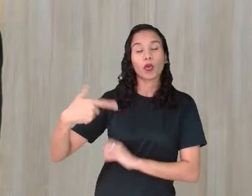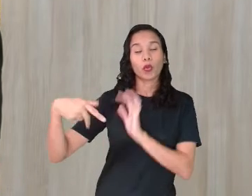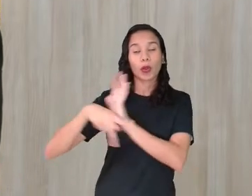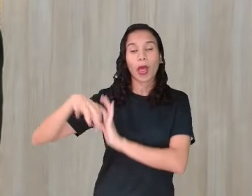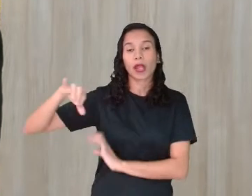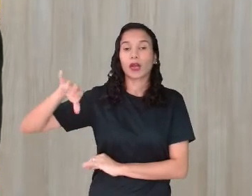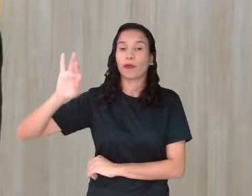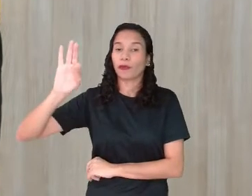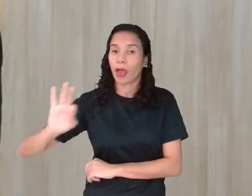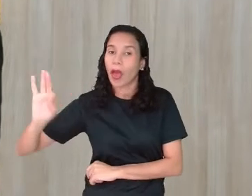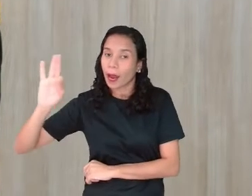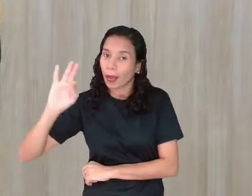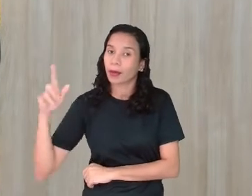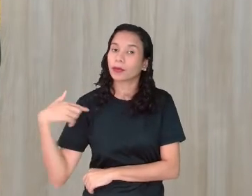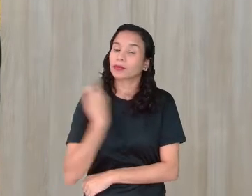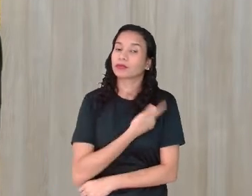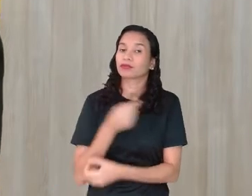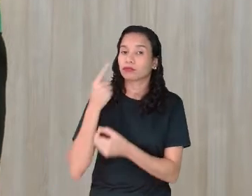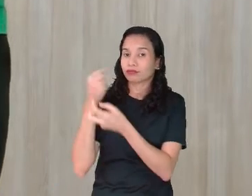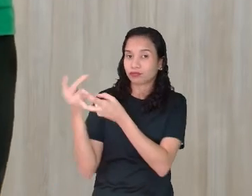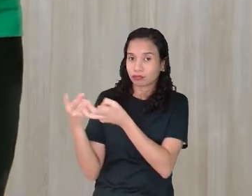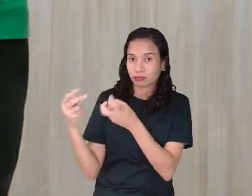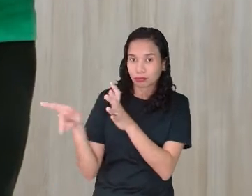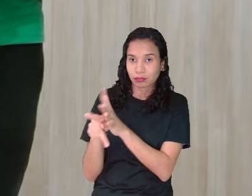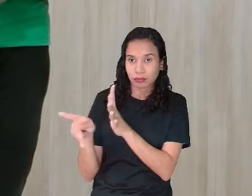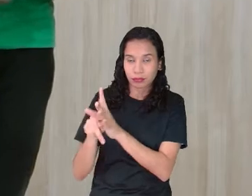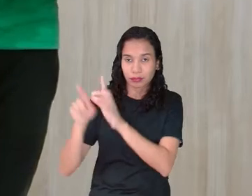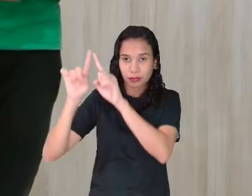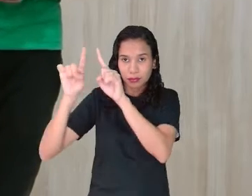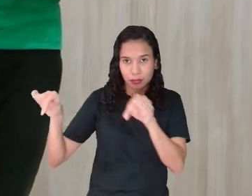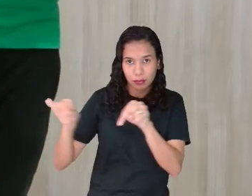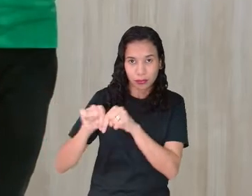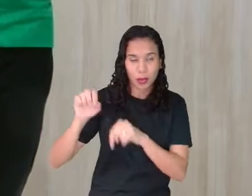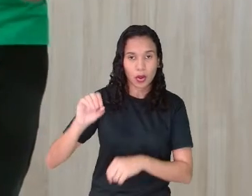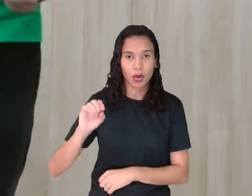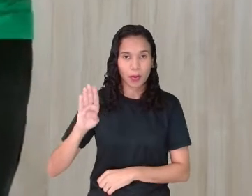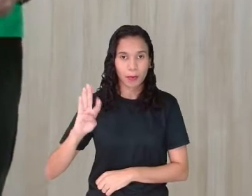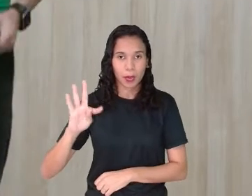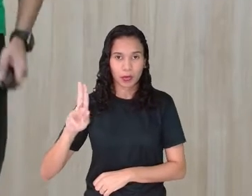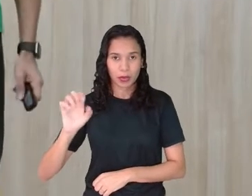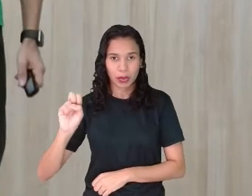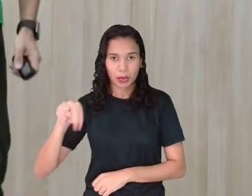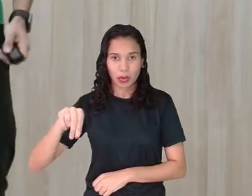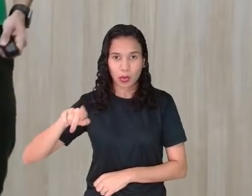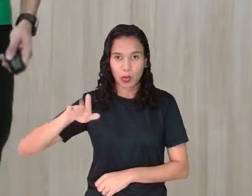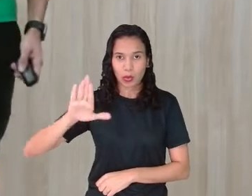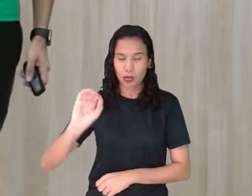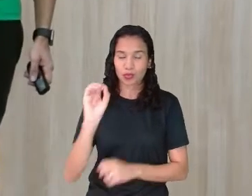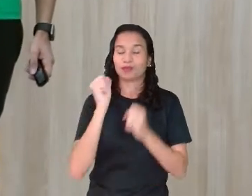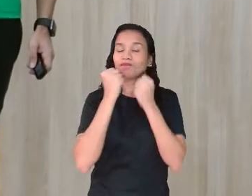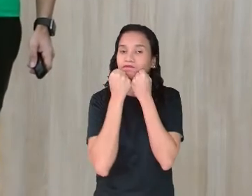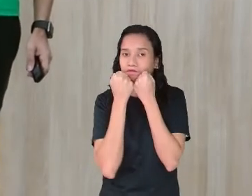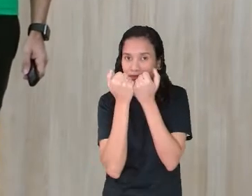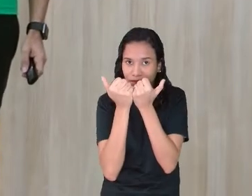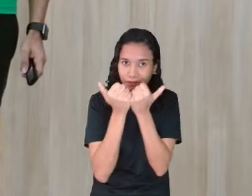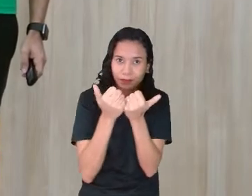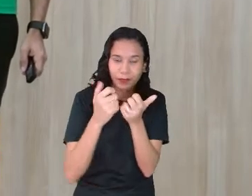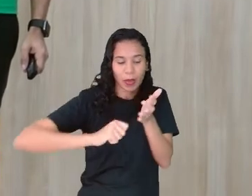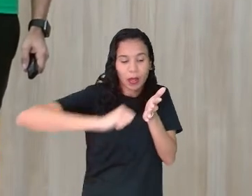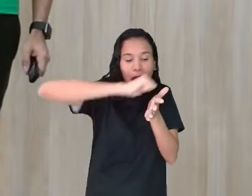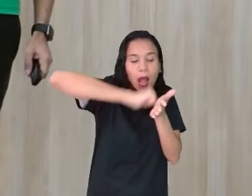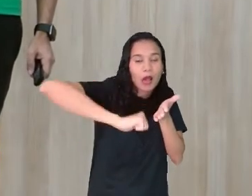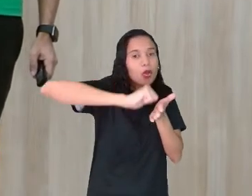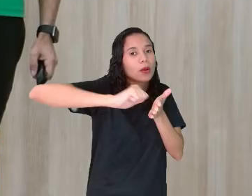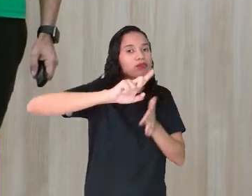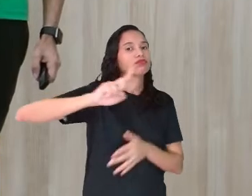que 90 graus, a gente tem aí um triângulo obtuso. Beleza? Obtusângulo. Tranquilo? Então, anote isso aí